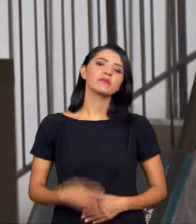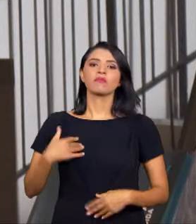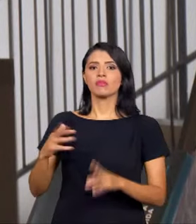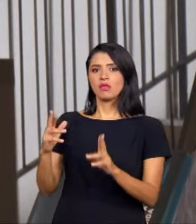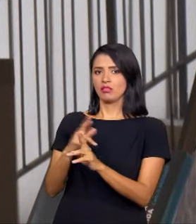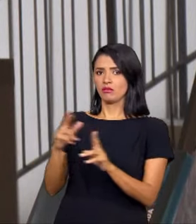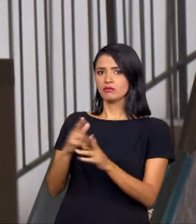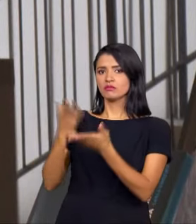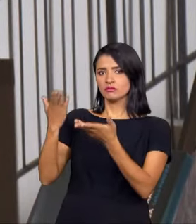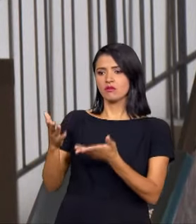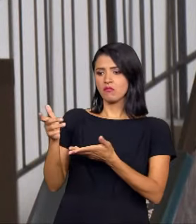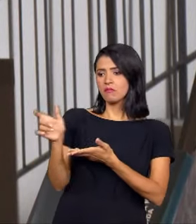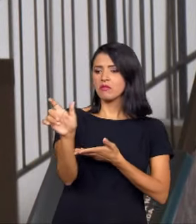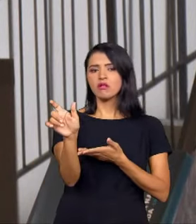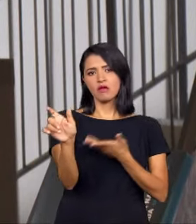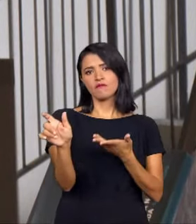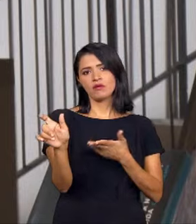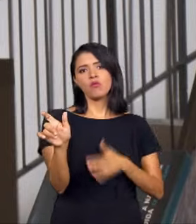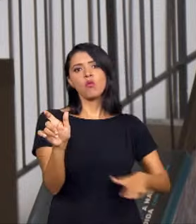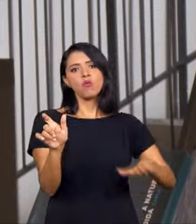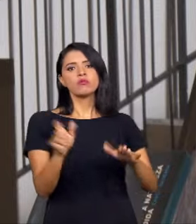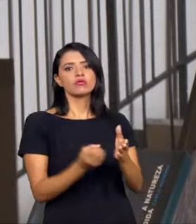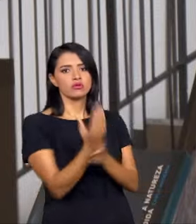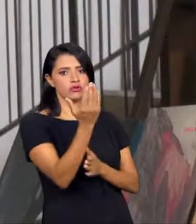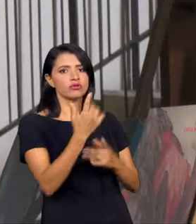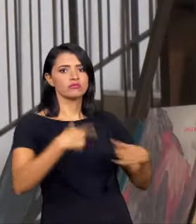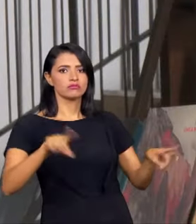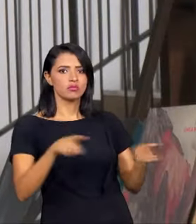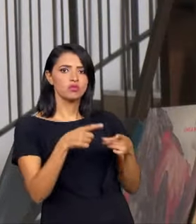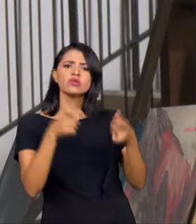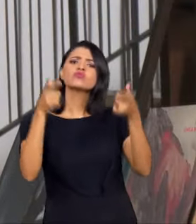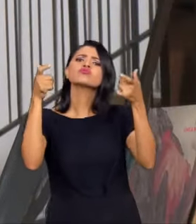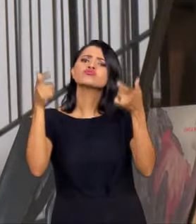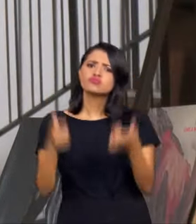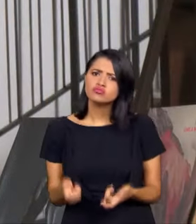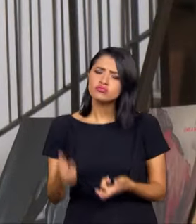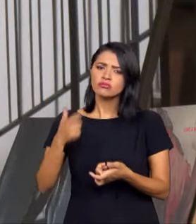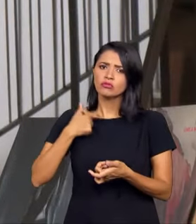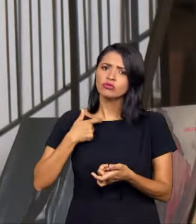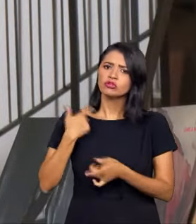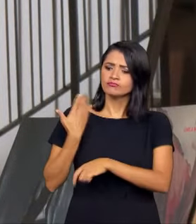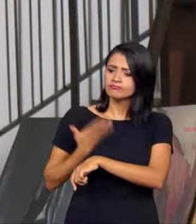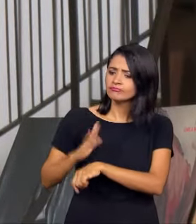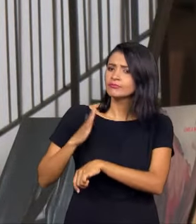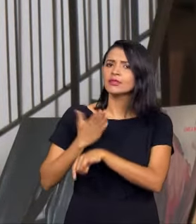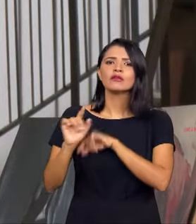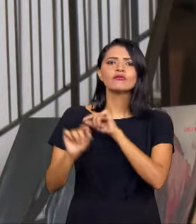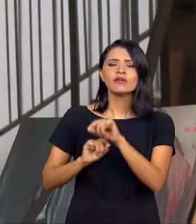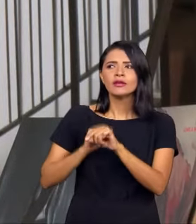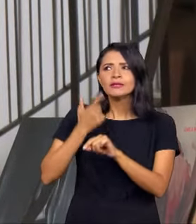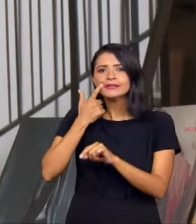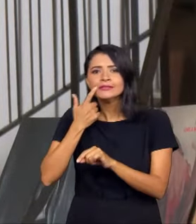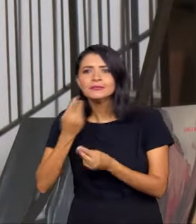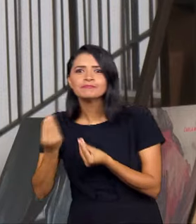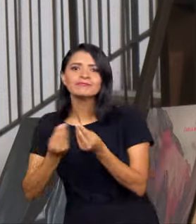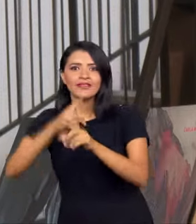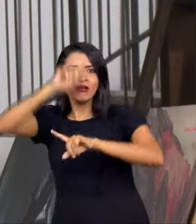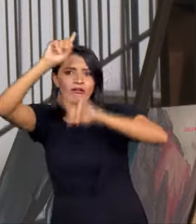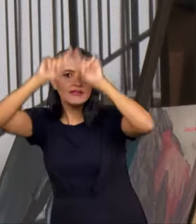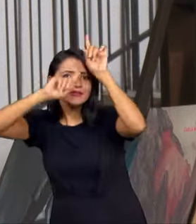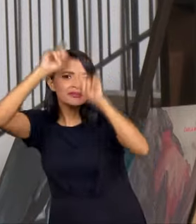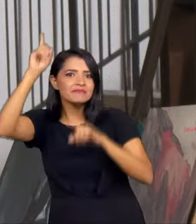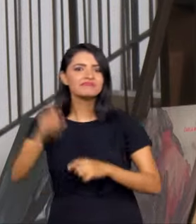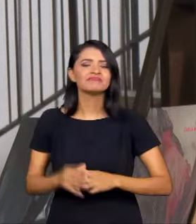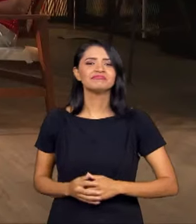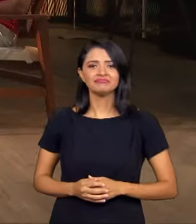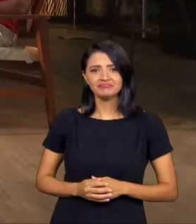Minha relação com a palavra veio da música. Era um lugar onde eu exercitava muito a coisa